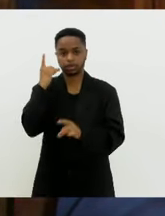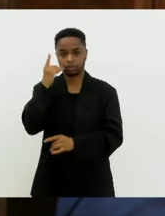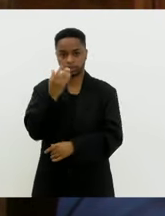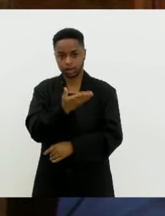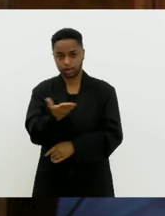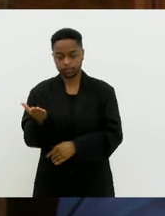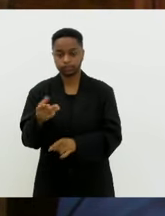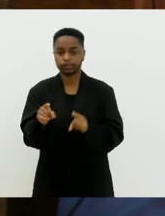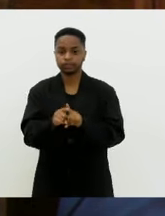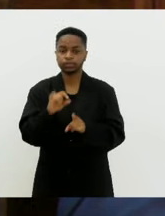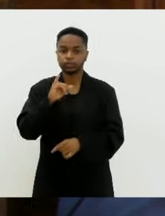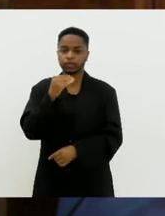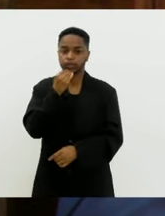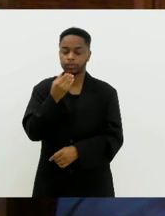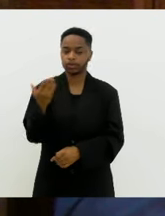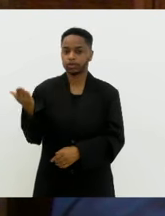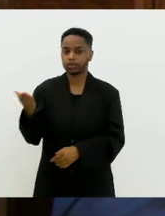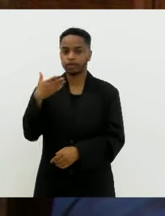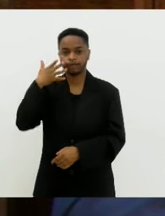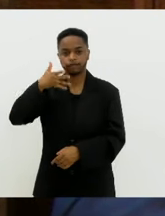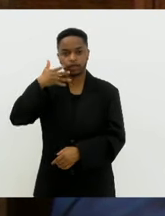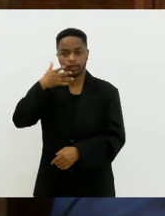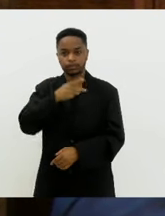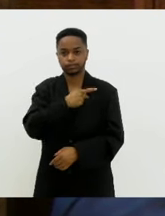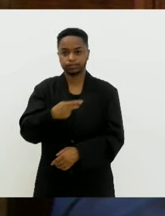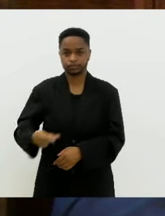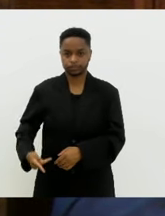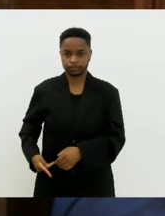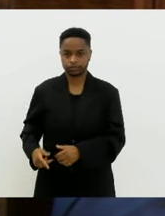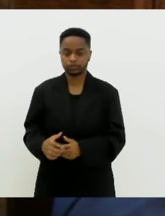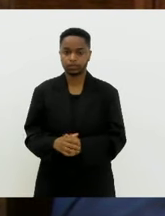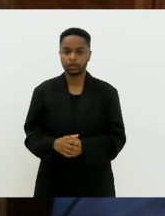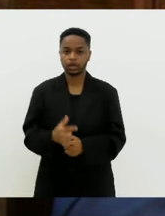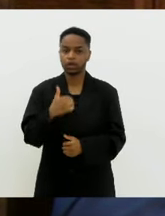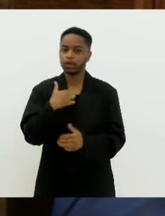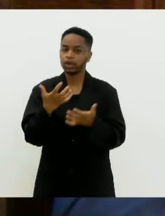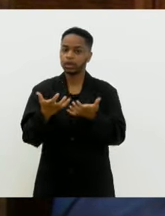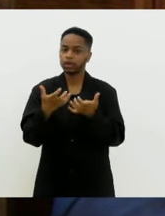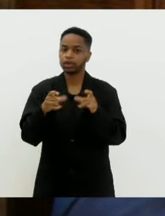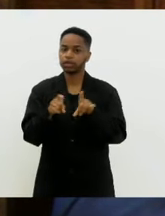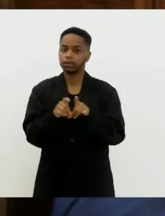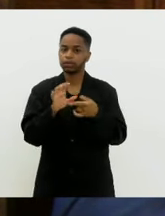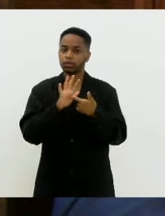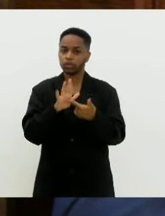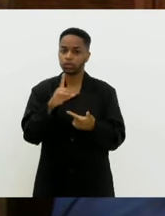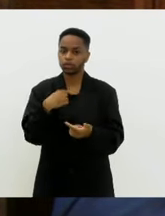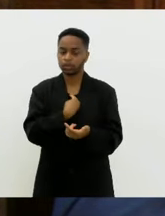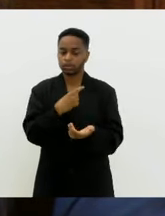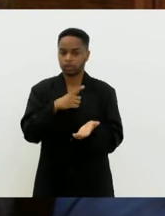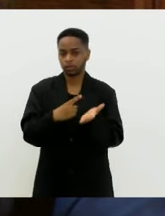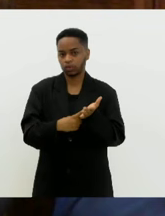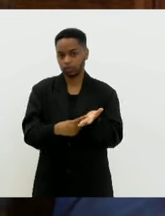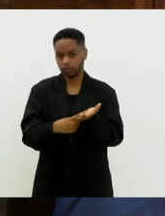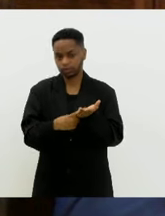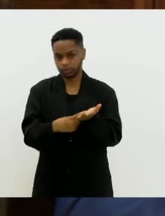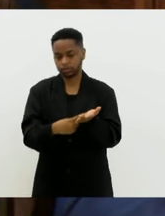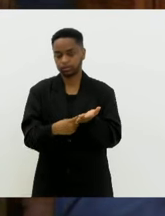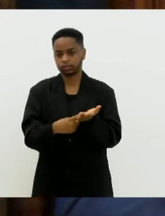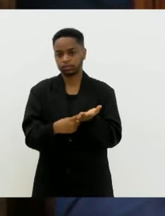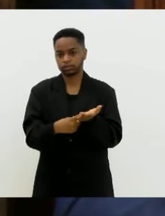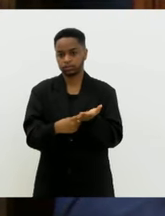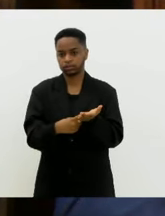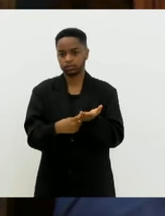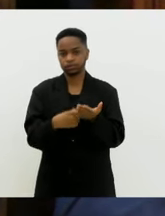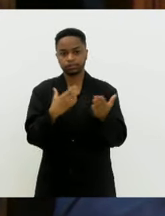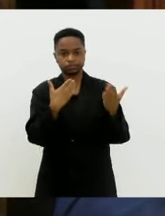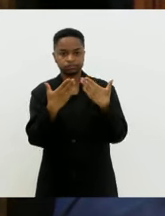aproveitando a fala do presidente, queria aqui reafirmar o nosso compromisso do diálogo.